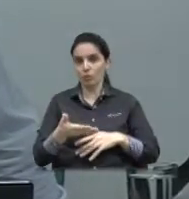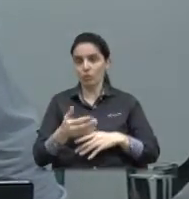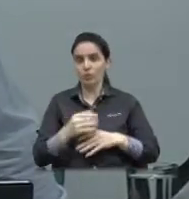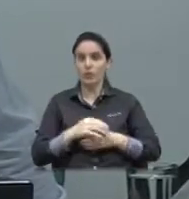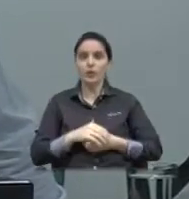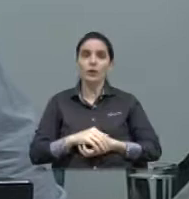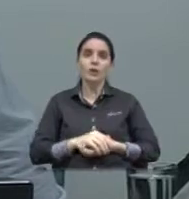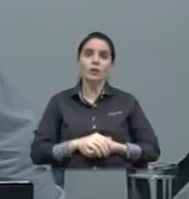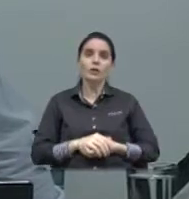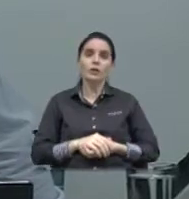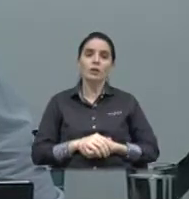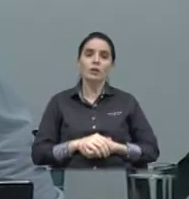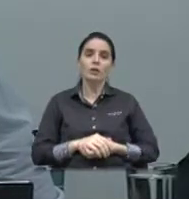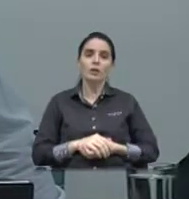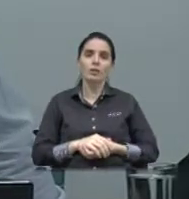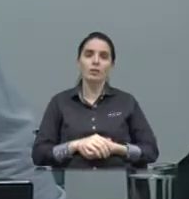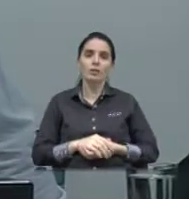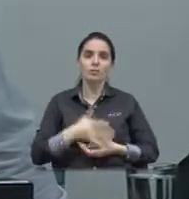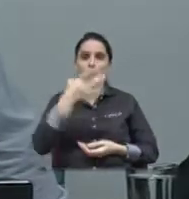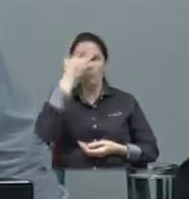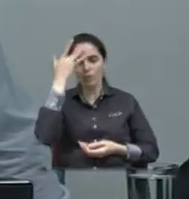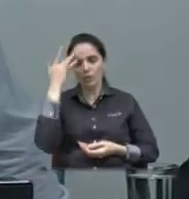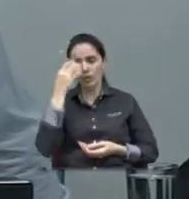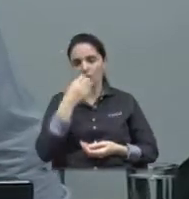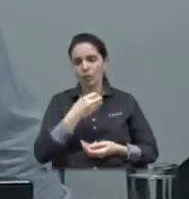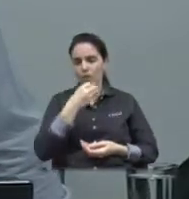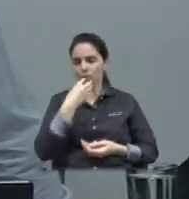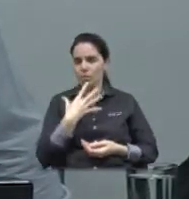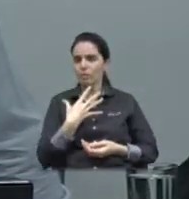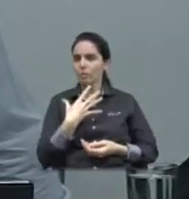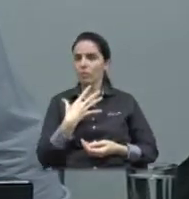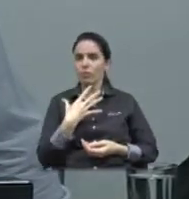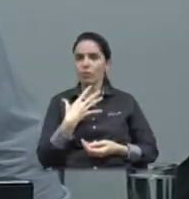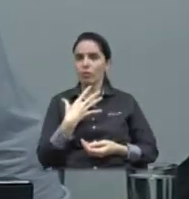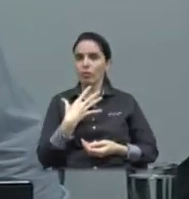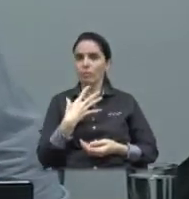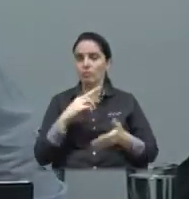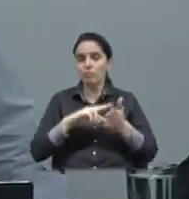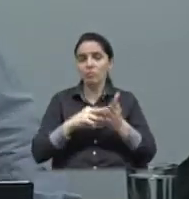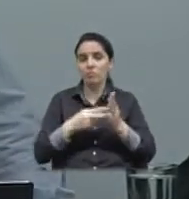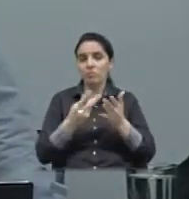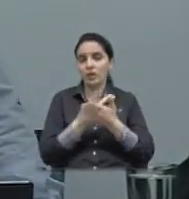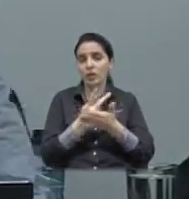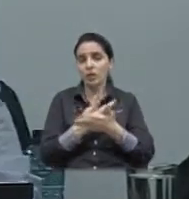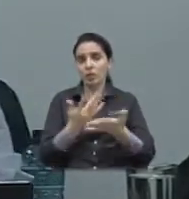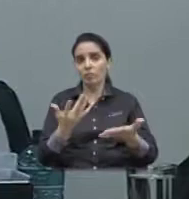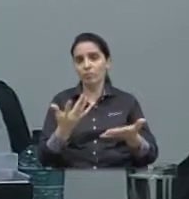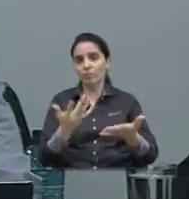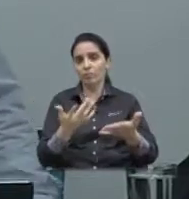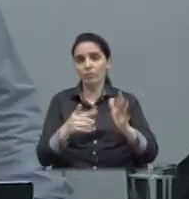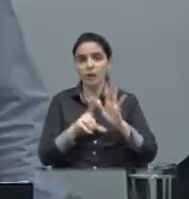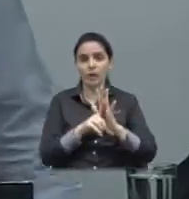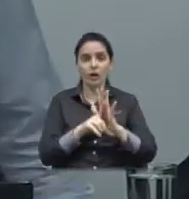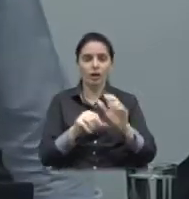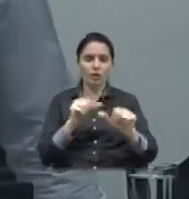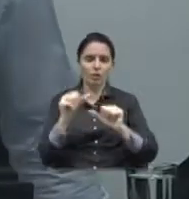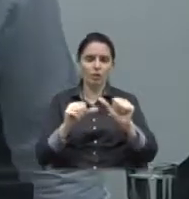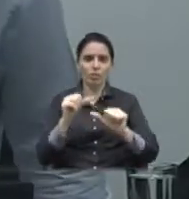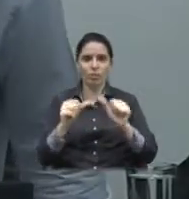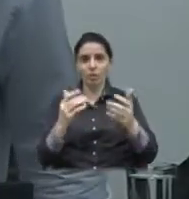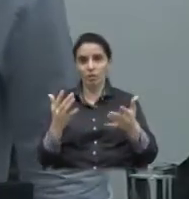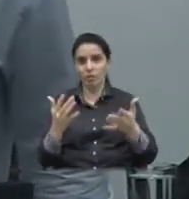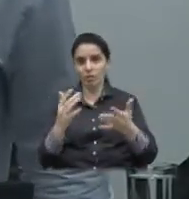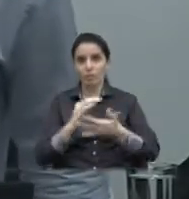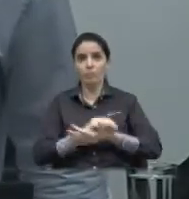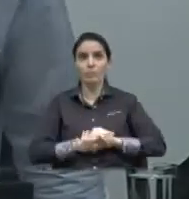poste, é o poste que está fazendo xixi no cachorro. Depois que mudaram essa lei, depois que virou assim, a inversão de valores, está aí.